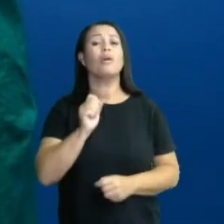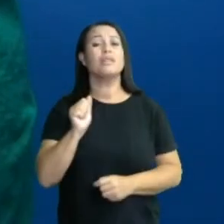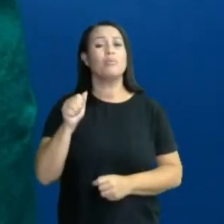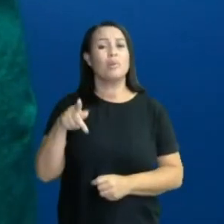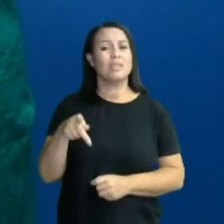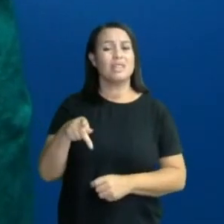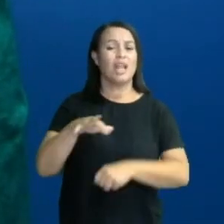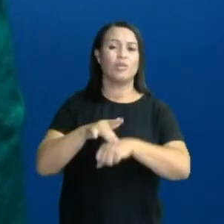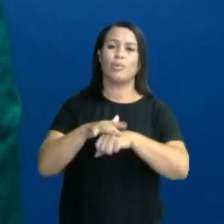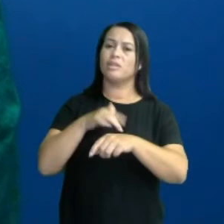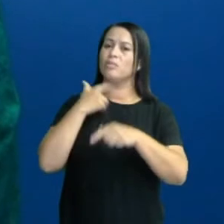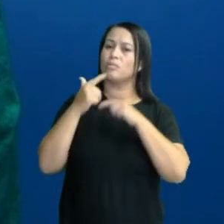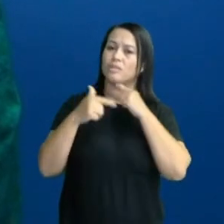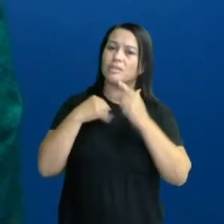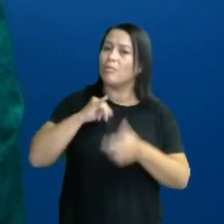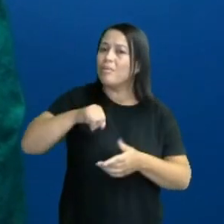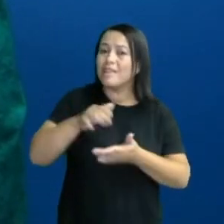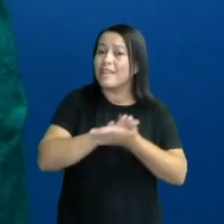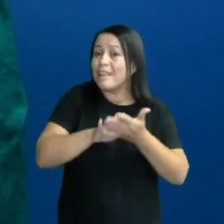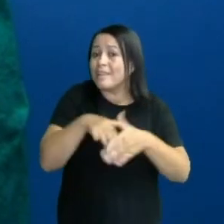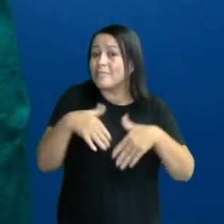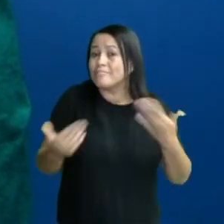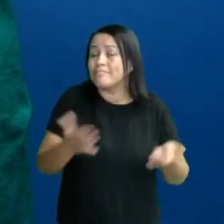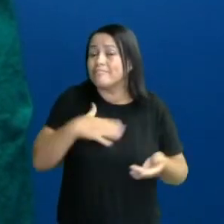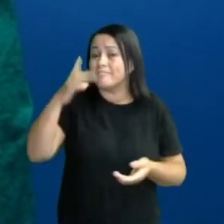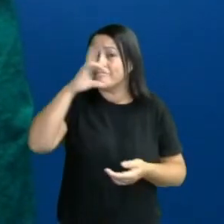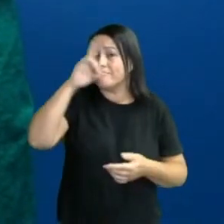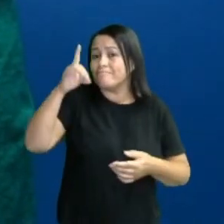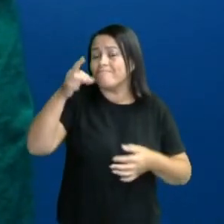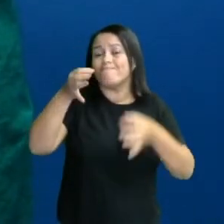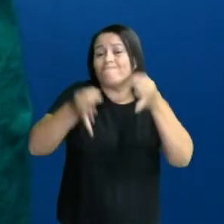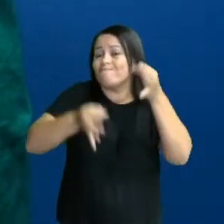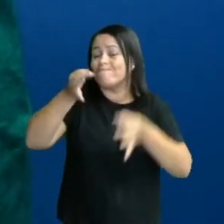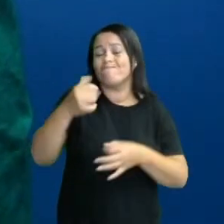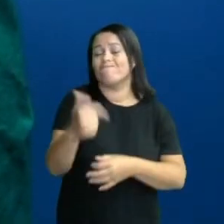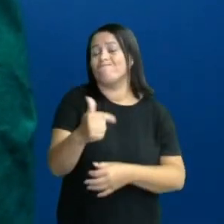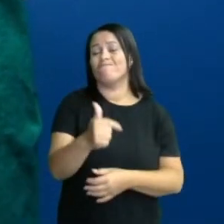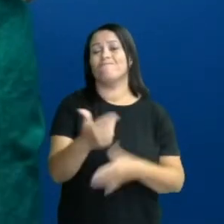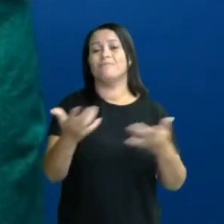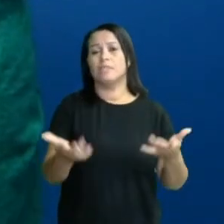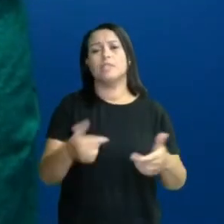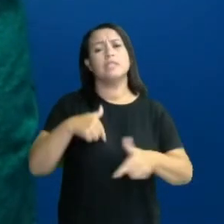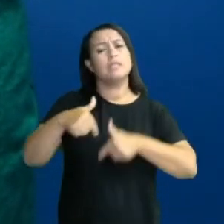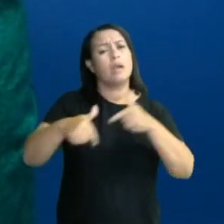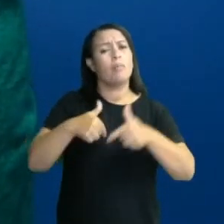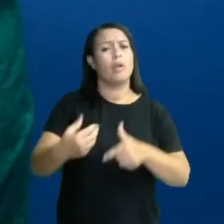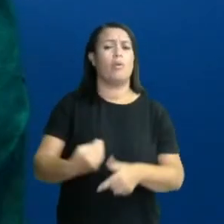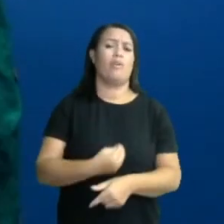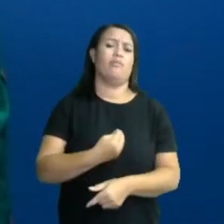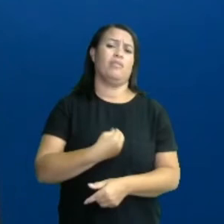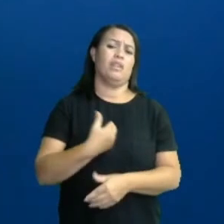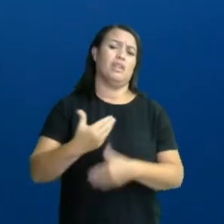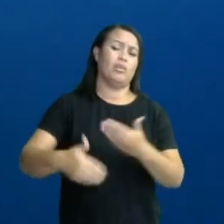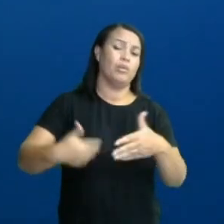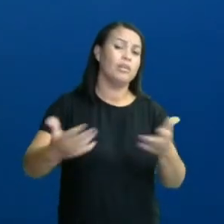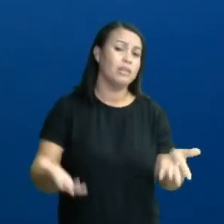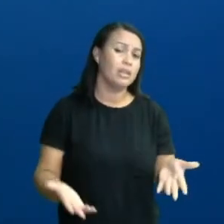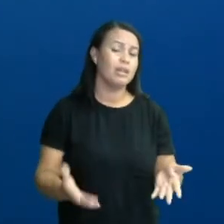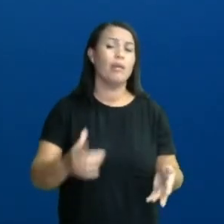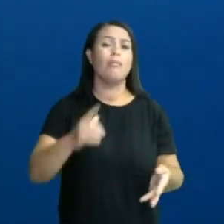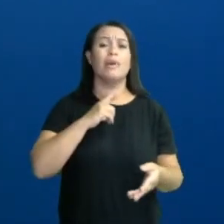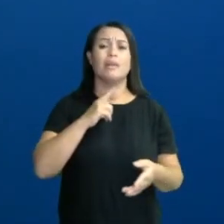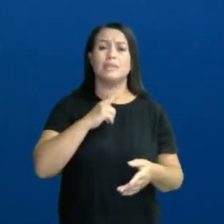super doente e não conseguir aproveitar nada, meu Deus do céu. Não é justo, né? Para uma pessoa que trabalhou a vida todinha. Mas tem